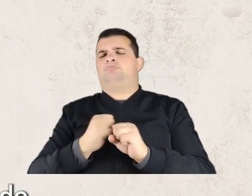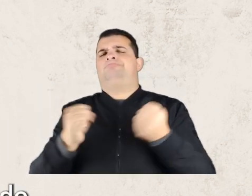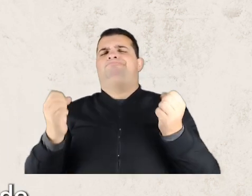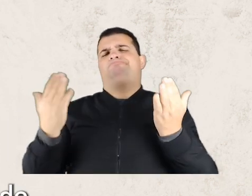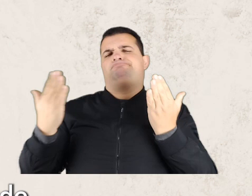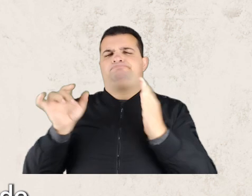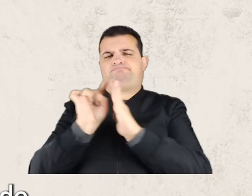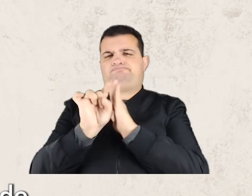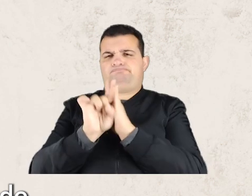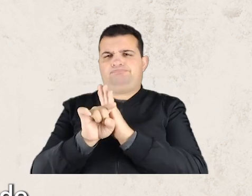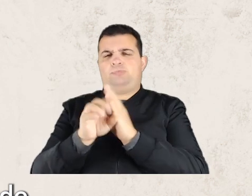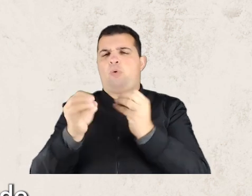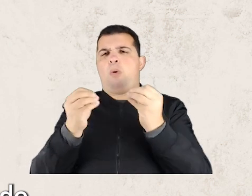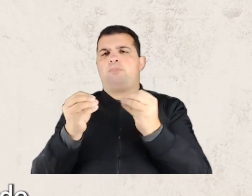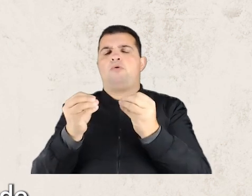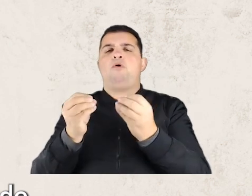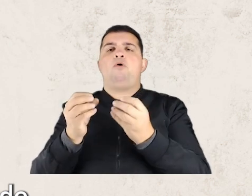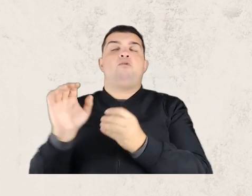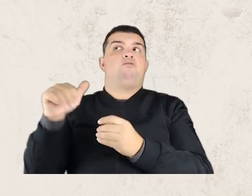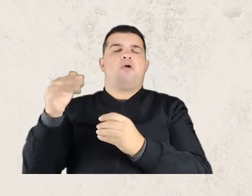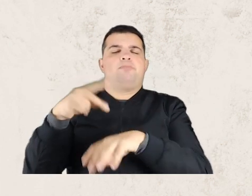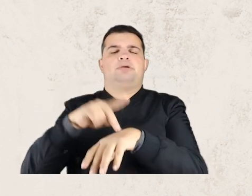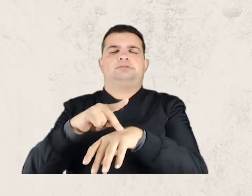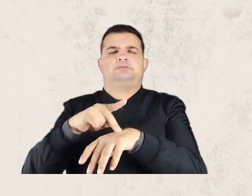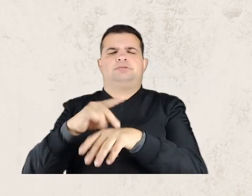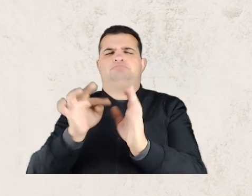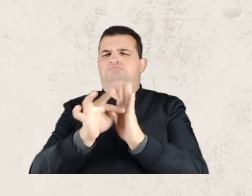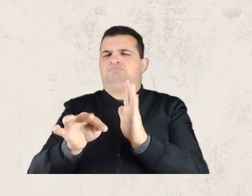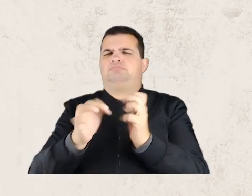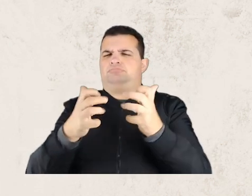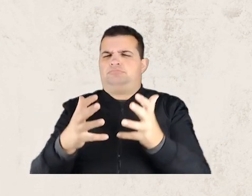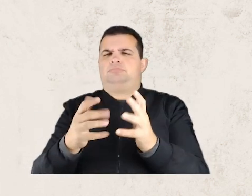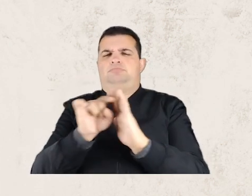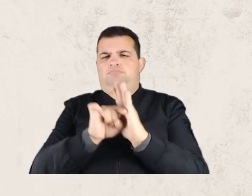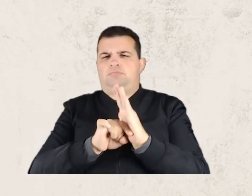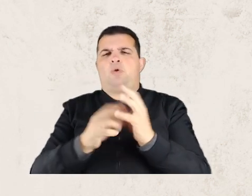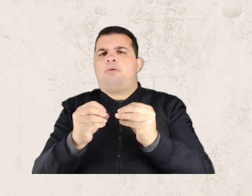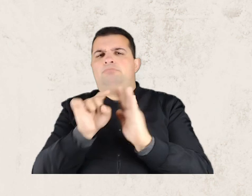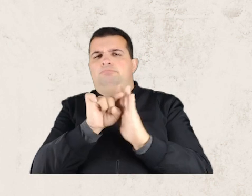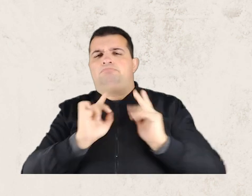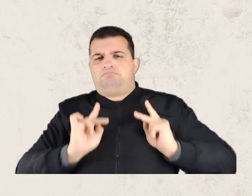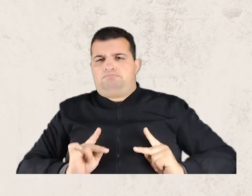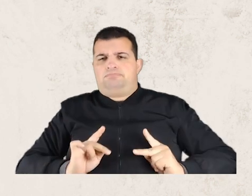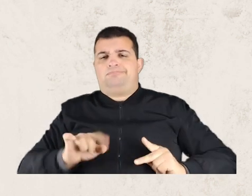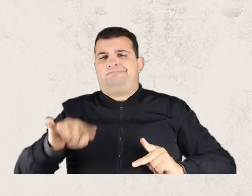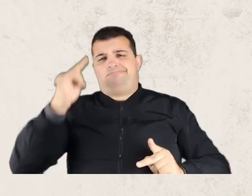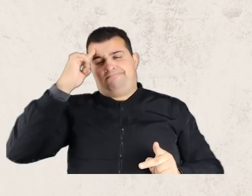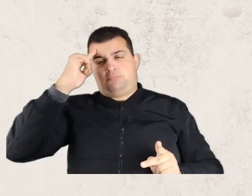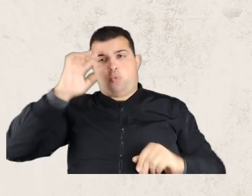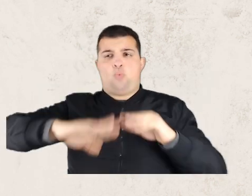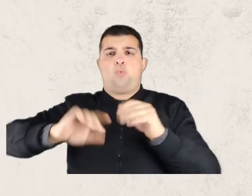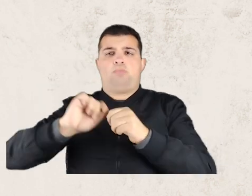relação, né, do homem com a cultura, com a sociedade. E aí na década de 70, né, tem um grande